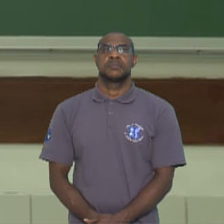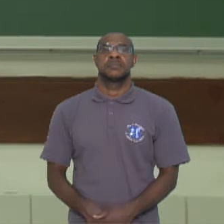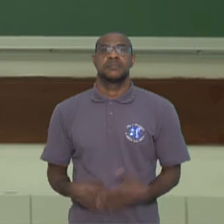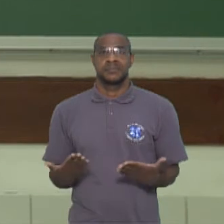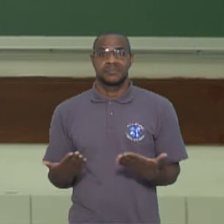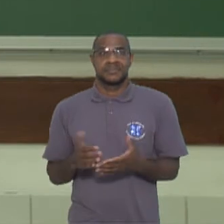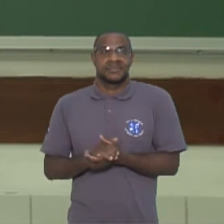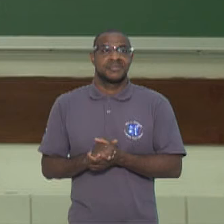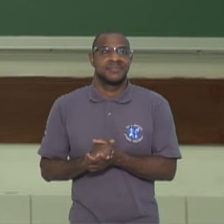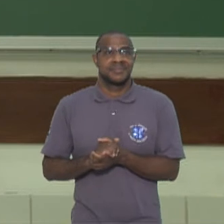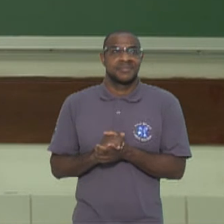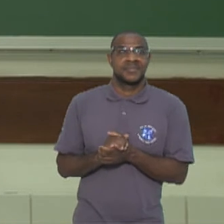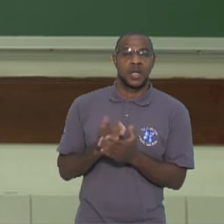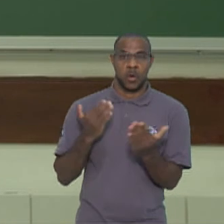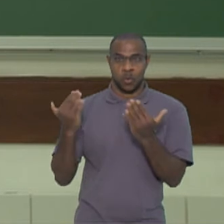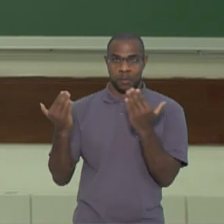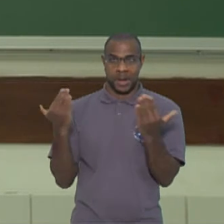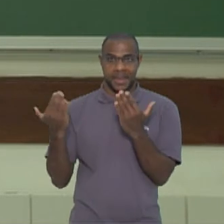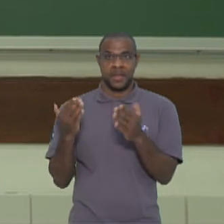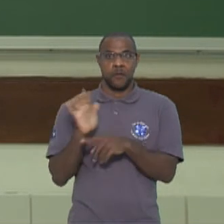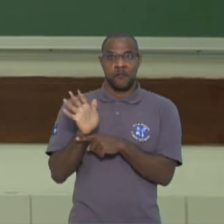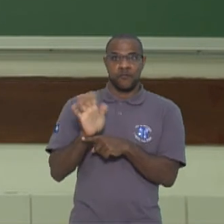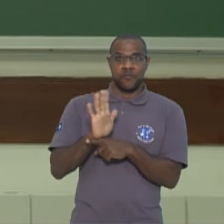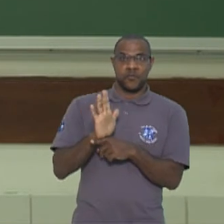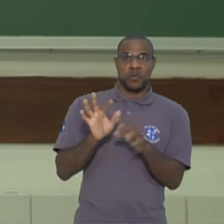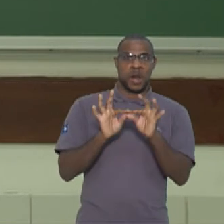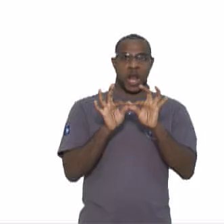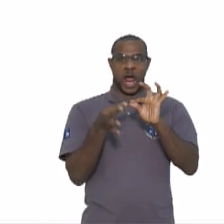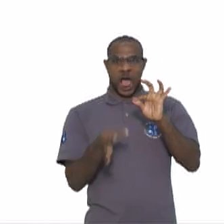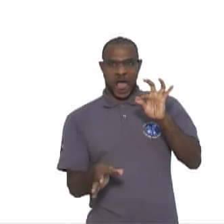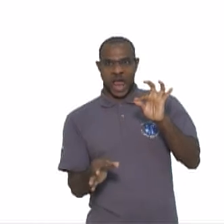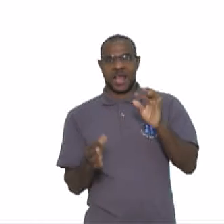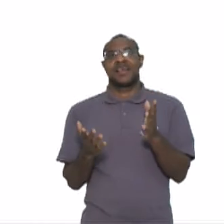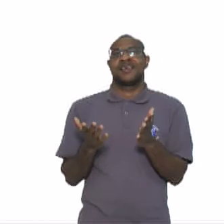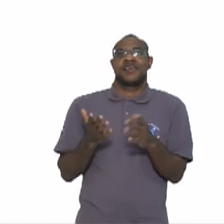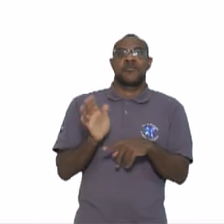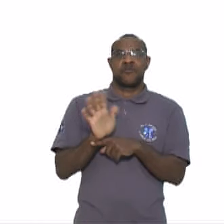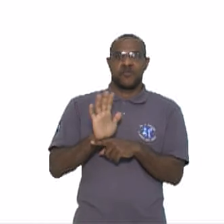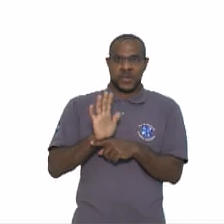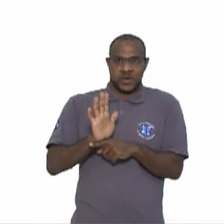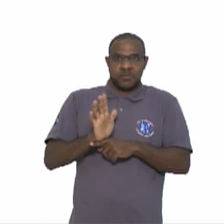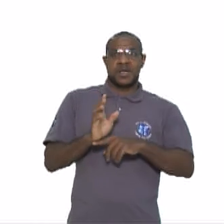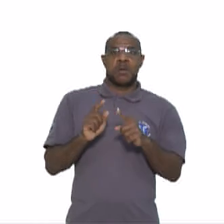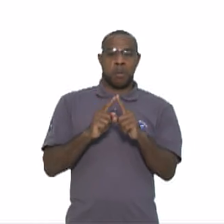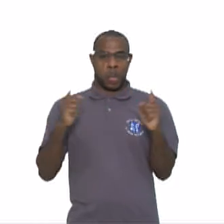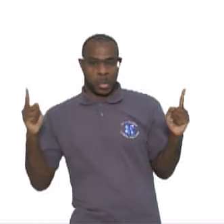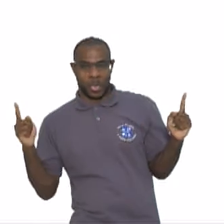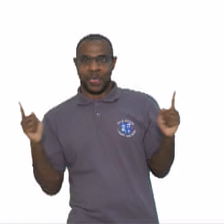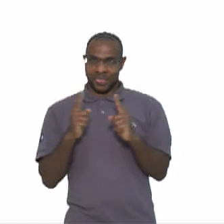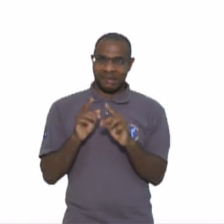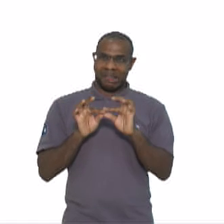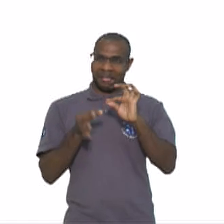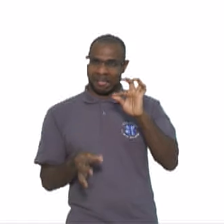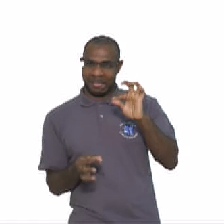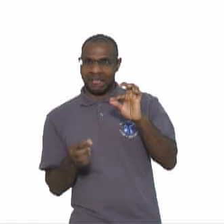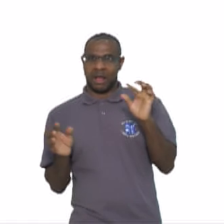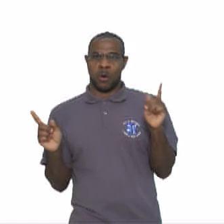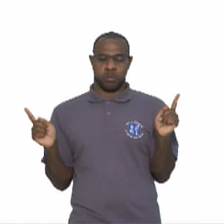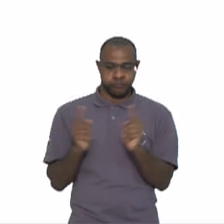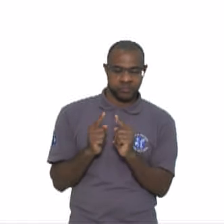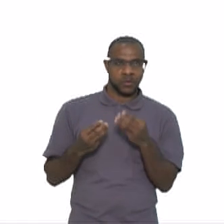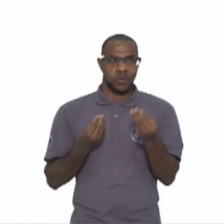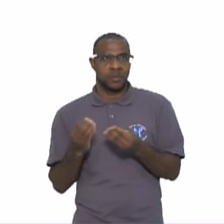Se comparados com os longas-metragens, os curta-metragens? C, são mais breves e há muitos exemplos de